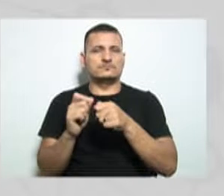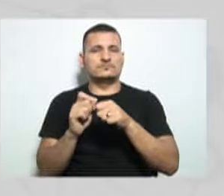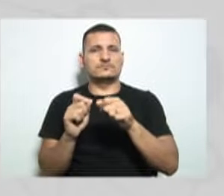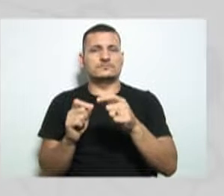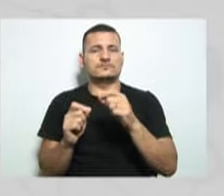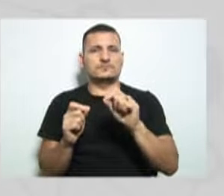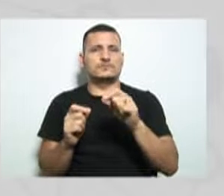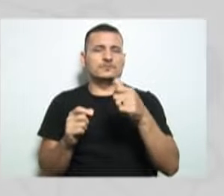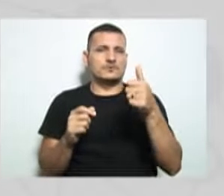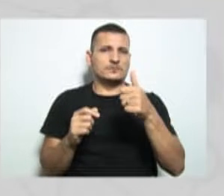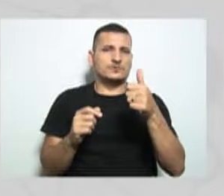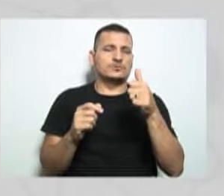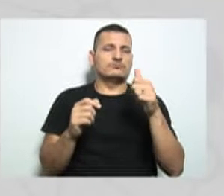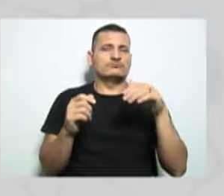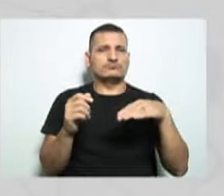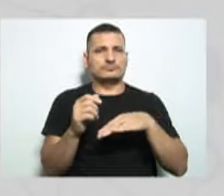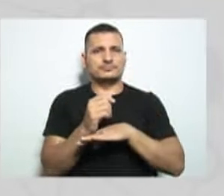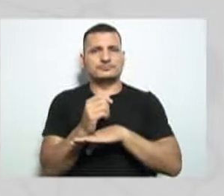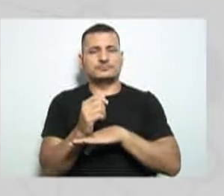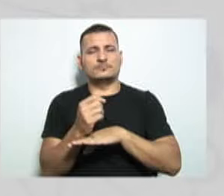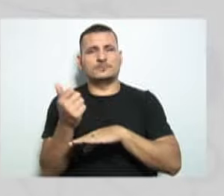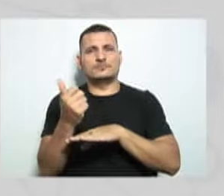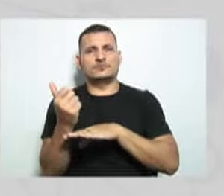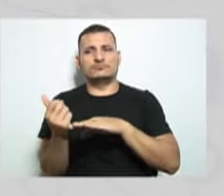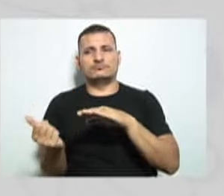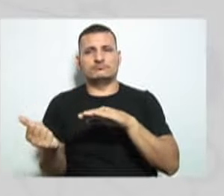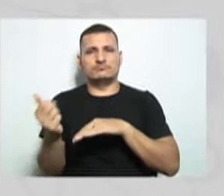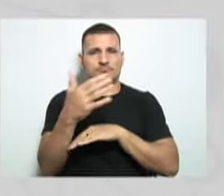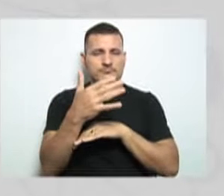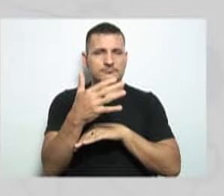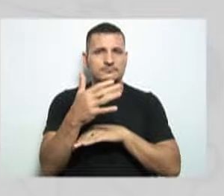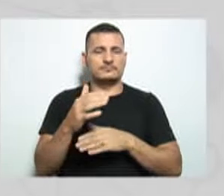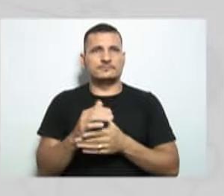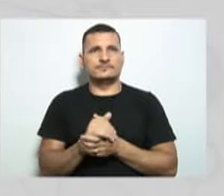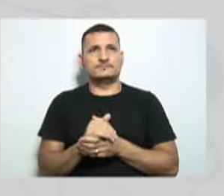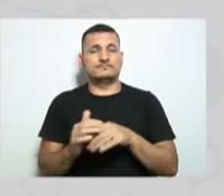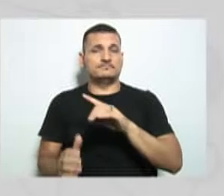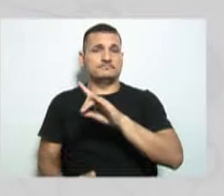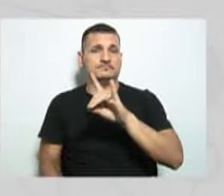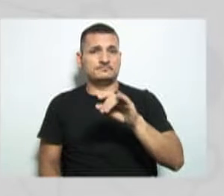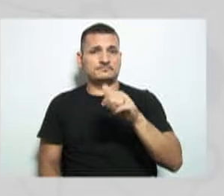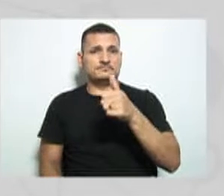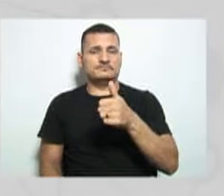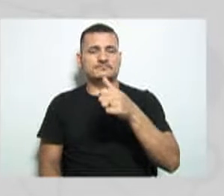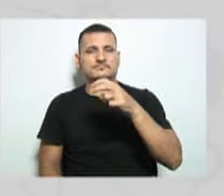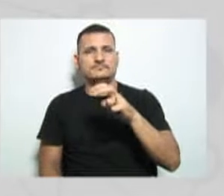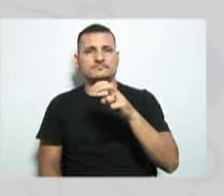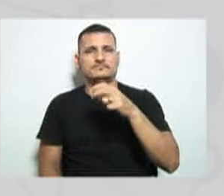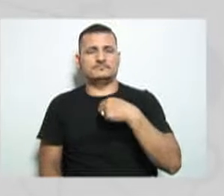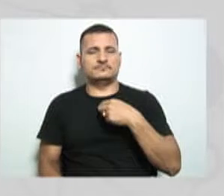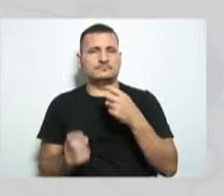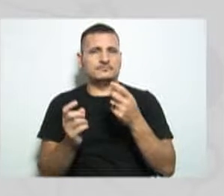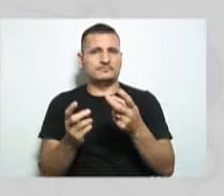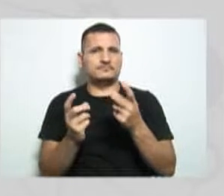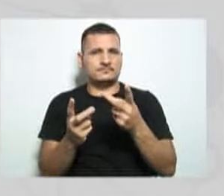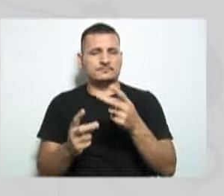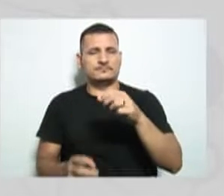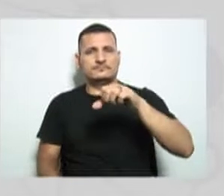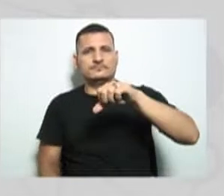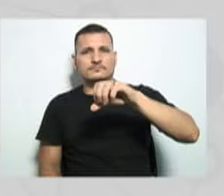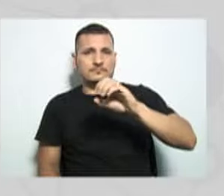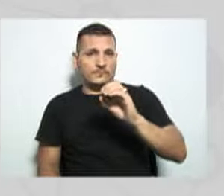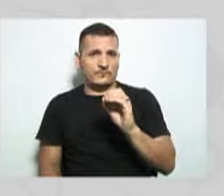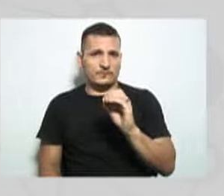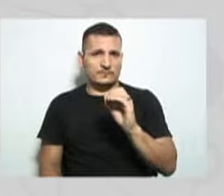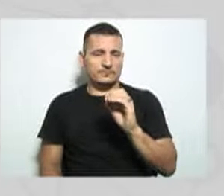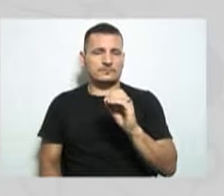entrou, agora vai ter o primeiro que vai sair. No dia 15, eu vendi 90 unidades.